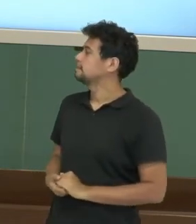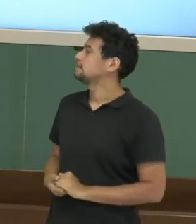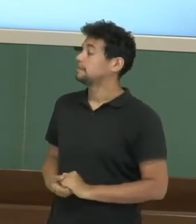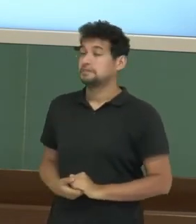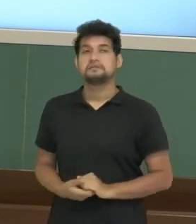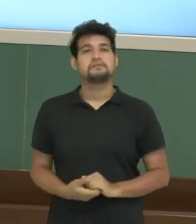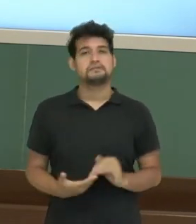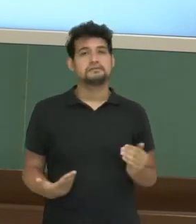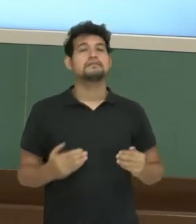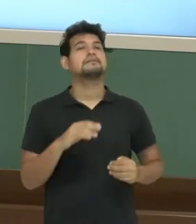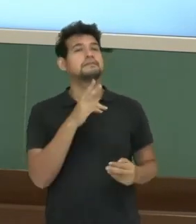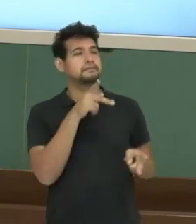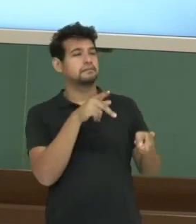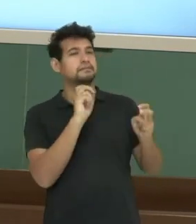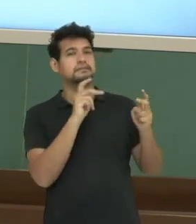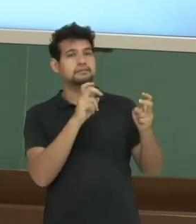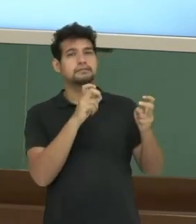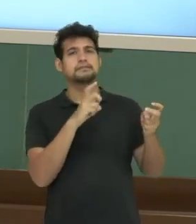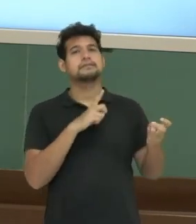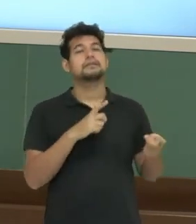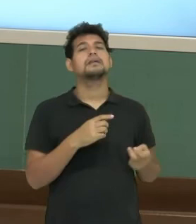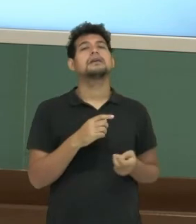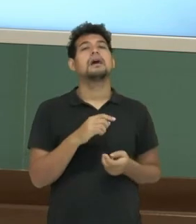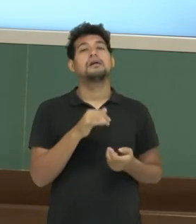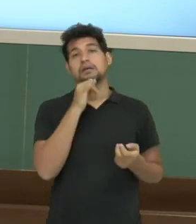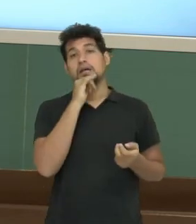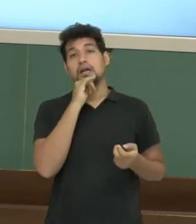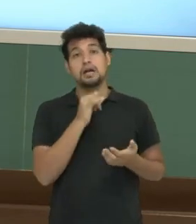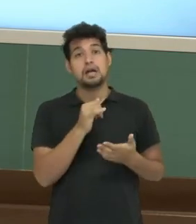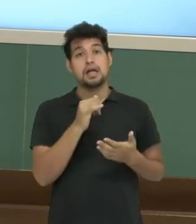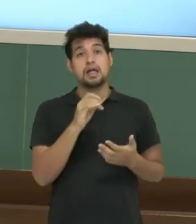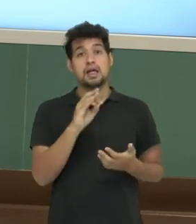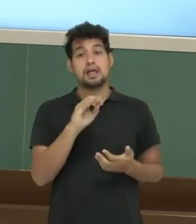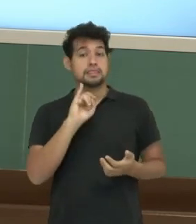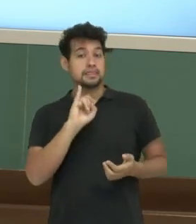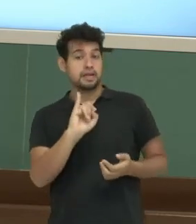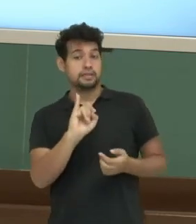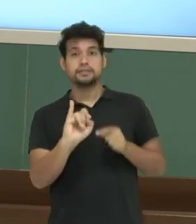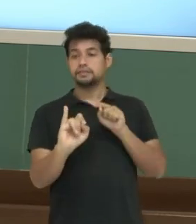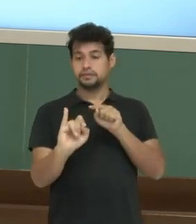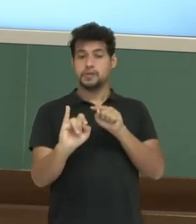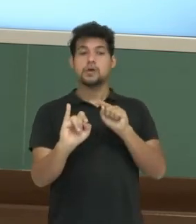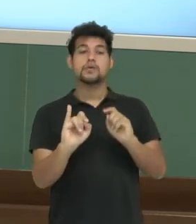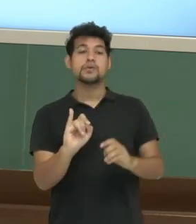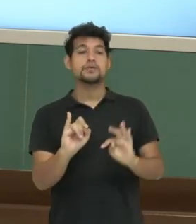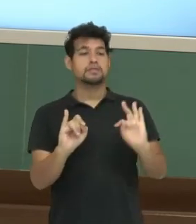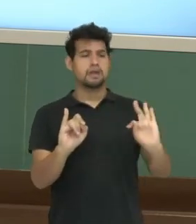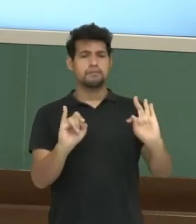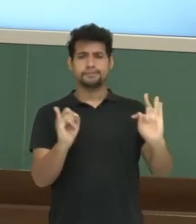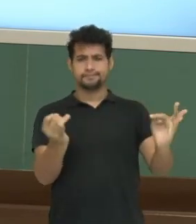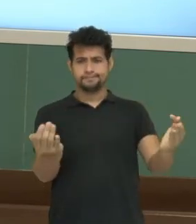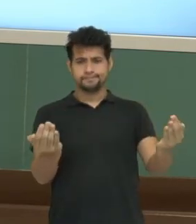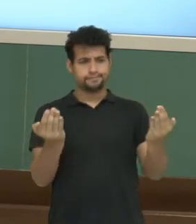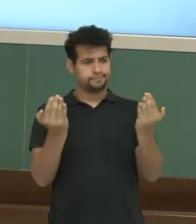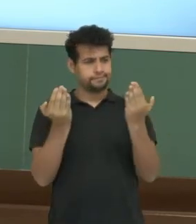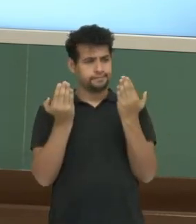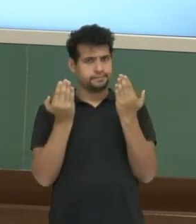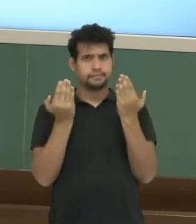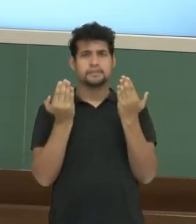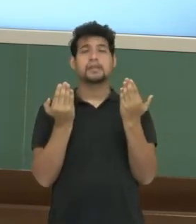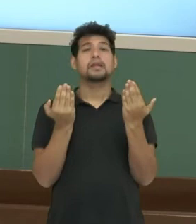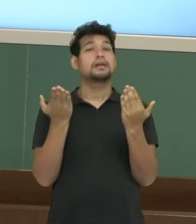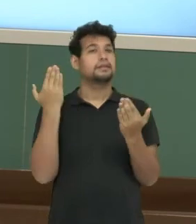4.504,65. Então, repare como que a taxa de 1 e o tempo. Aí você dá uma equilibrada, né? A taxa do